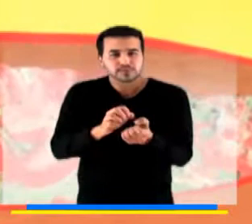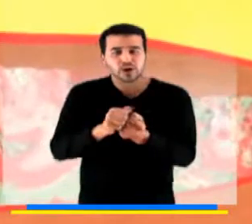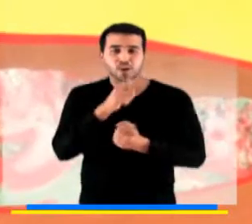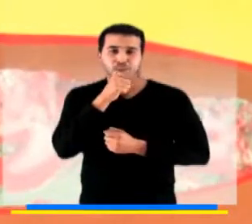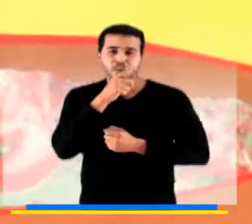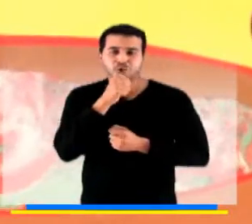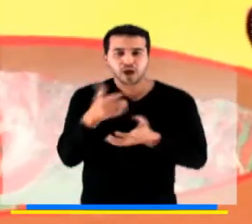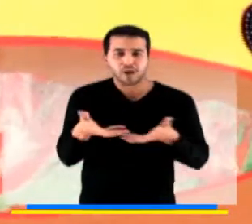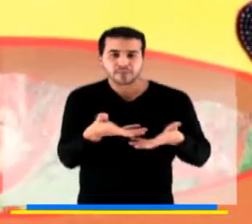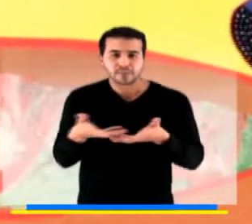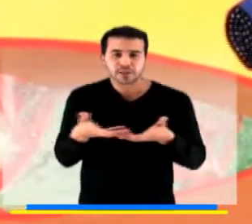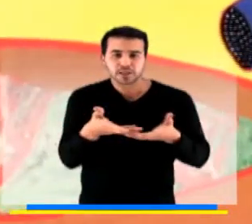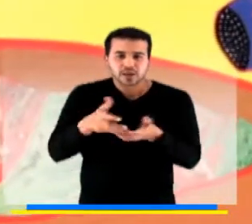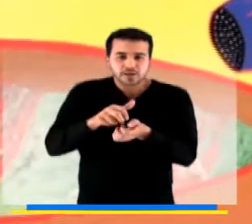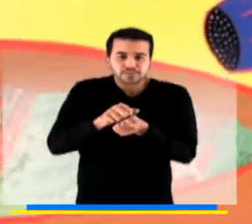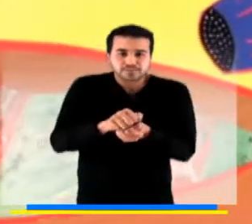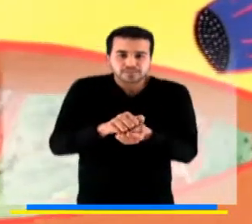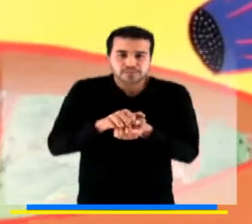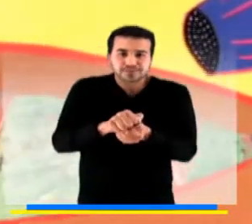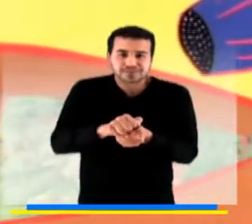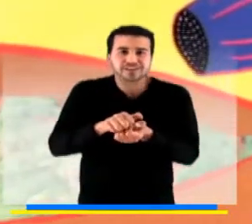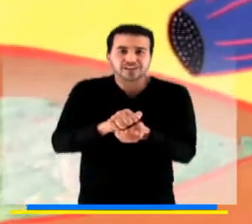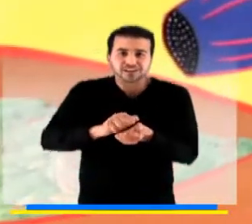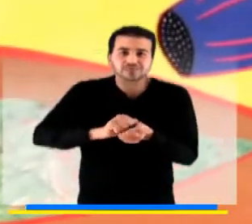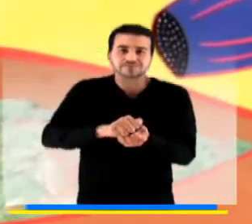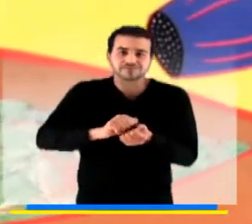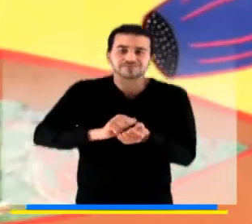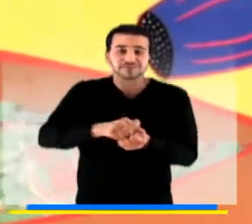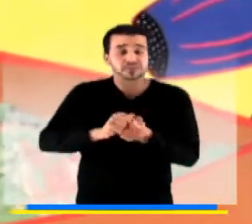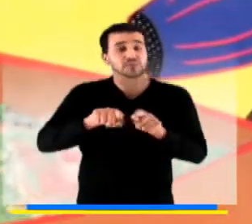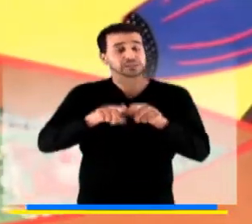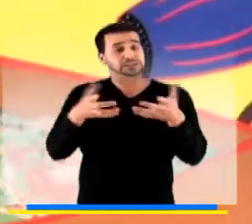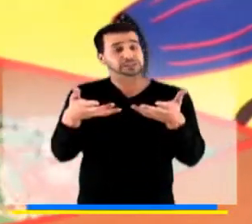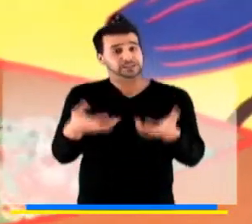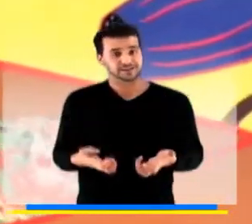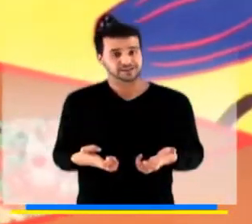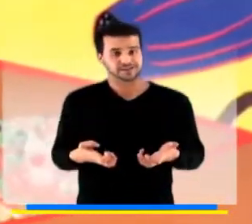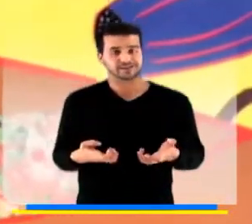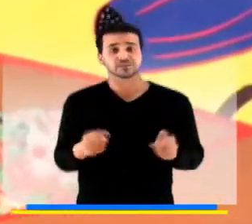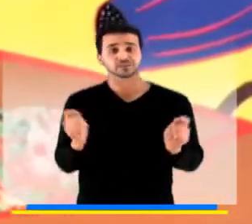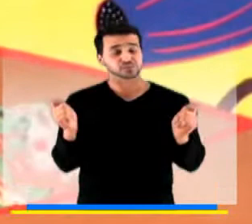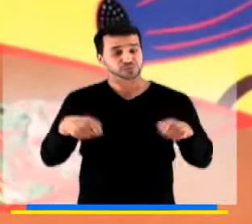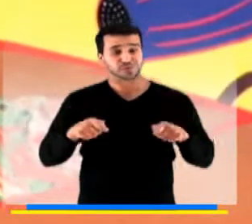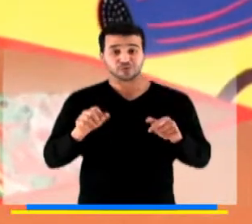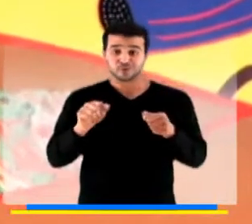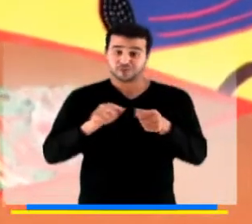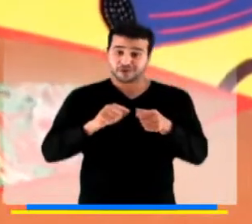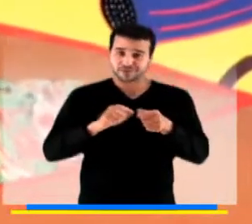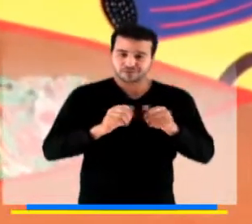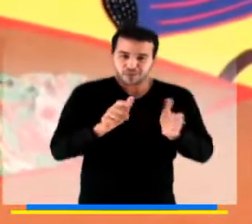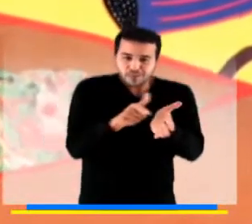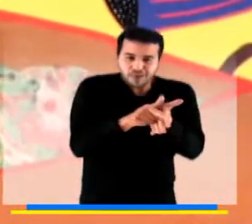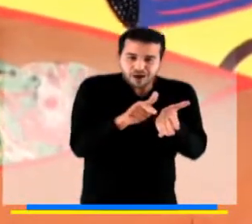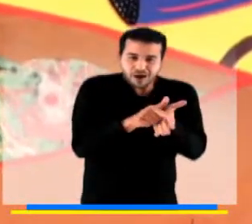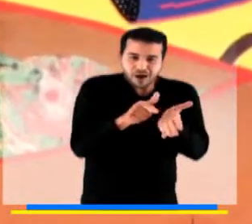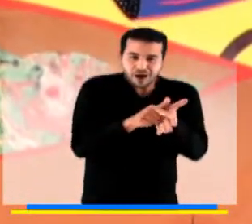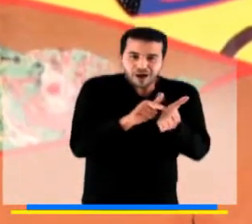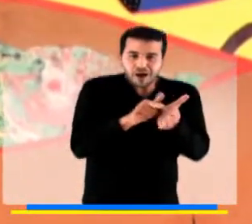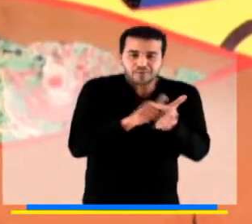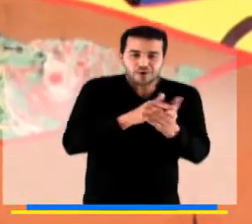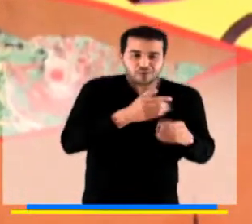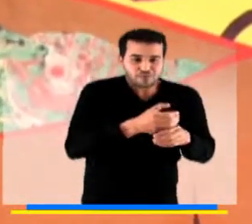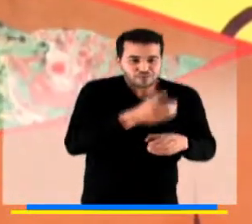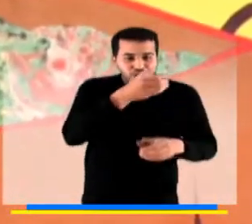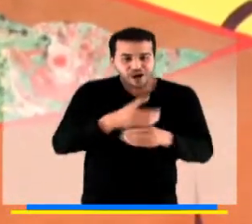molhar, peneirar, prensar e secar as fibras. É possível fazer papel a partir de varas